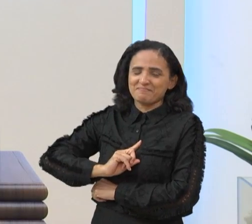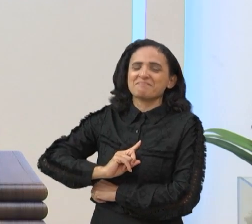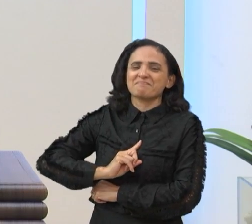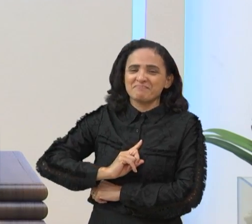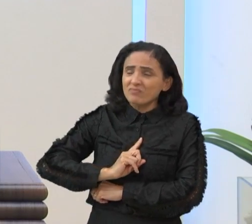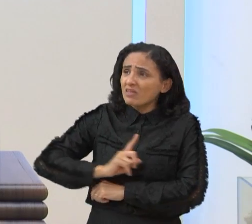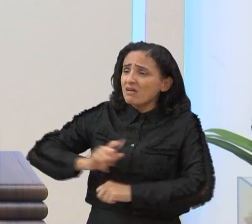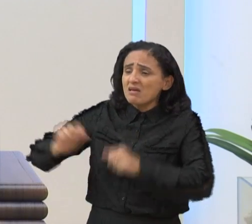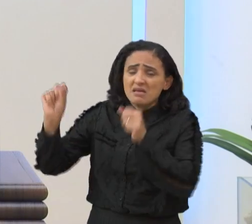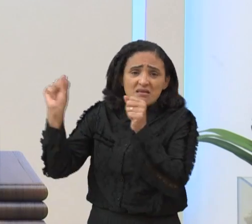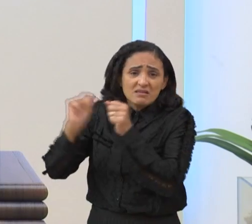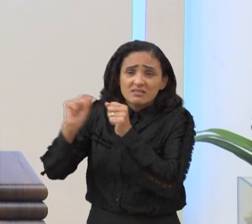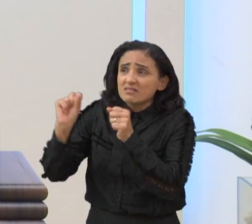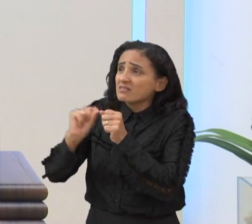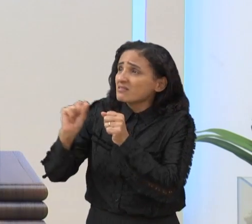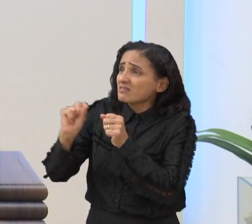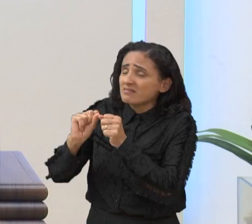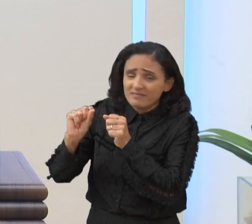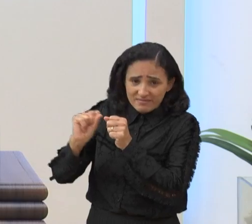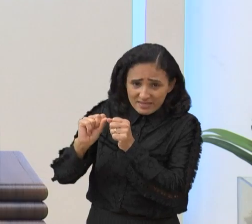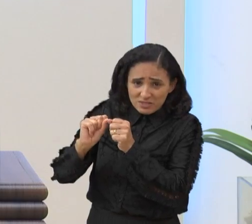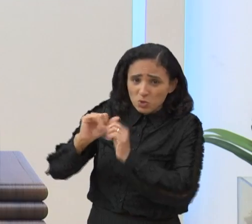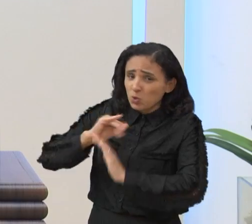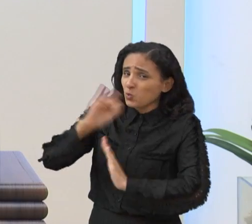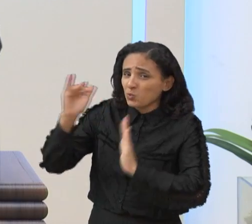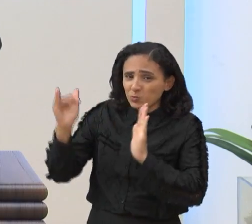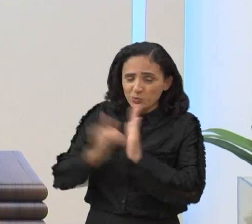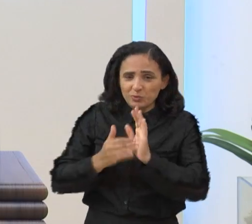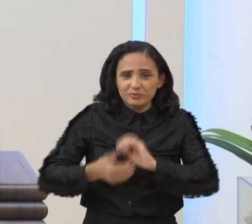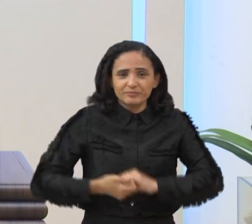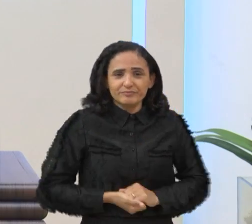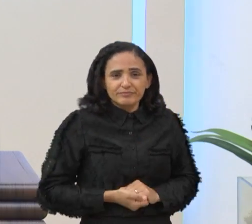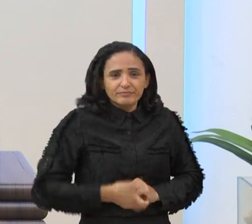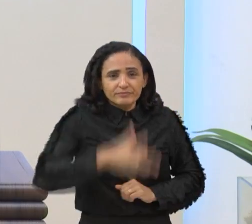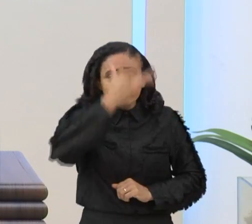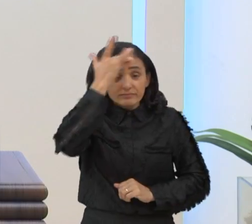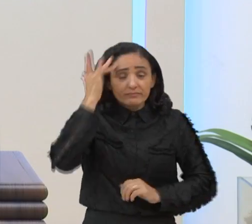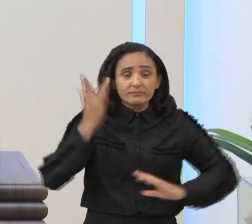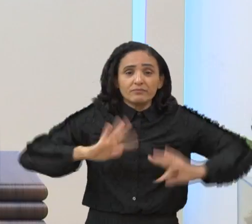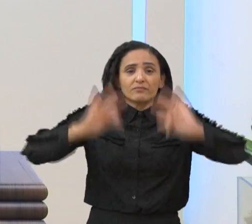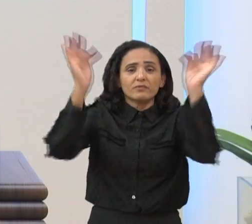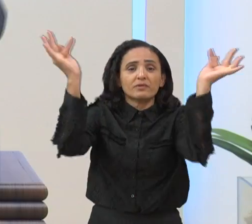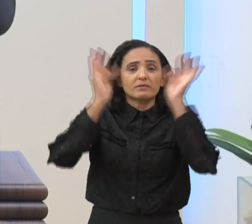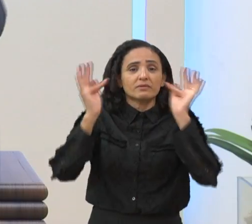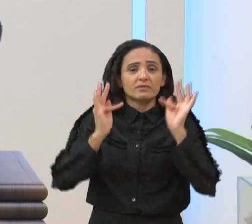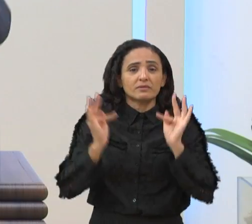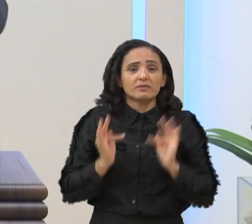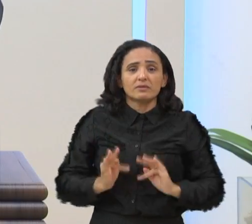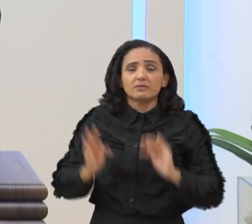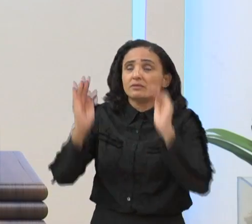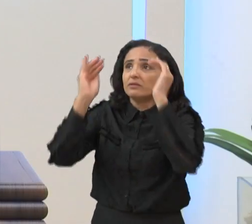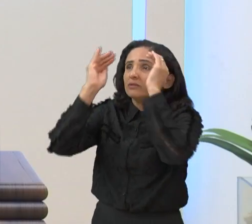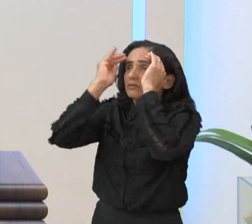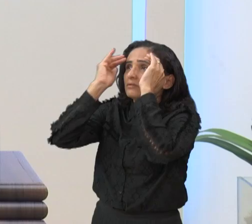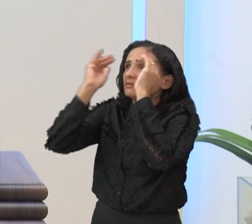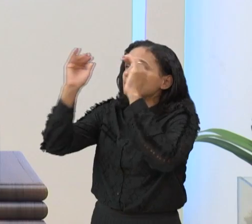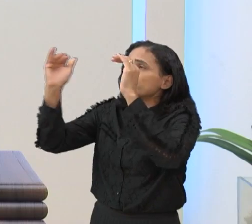está fazendo, aleluia. E é feliz aquele que se submete